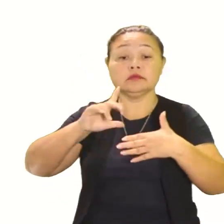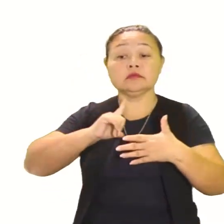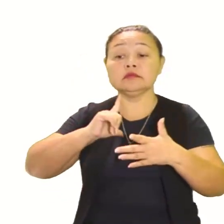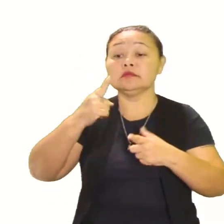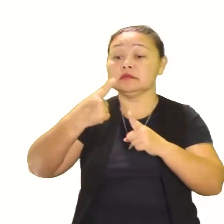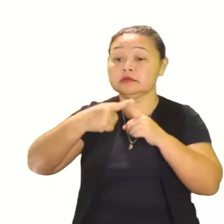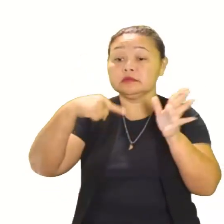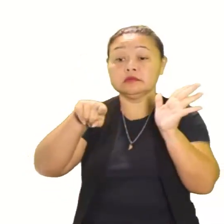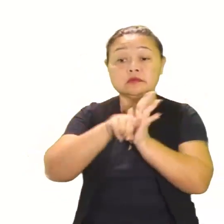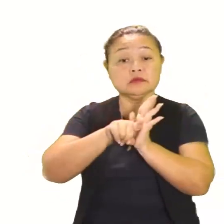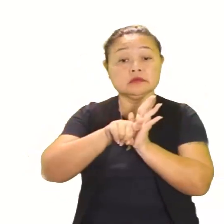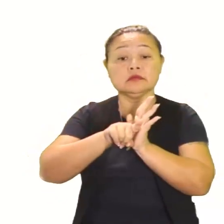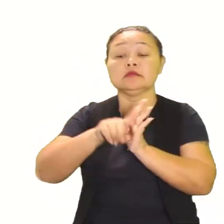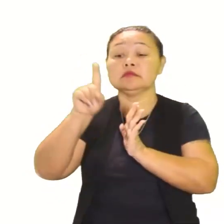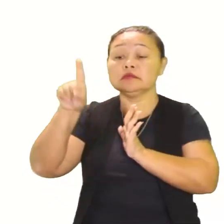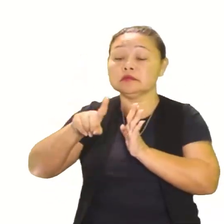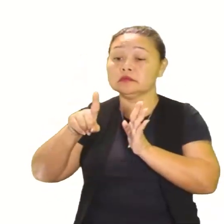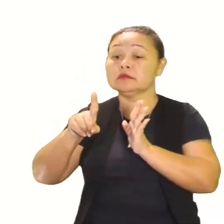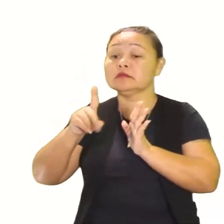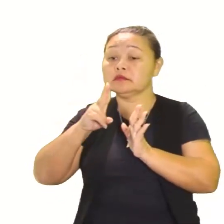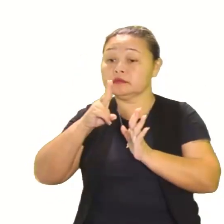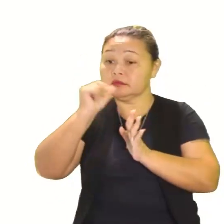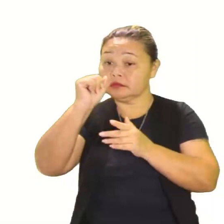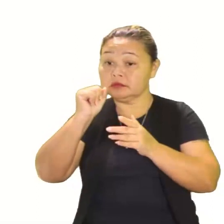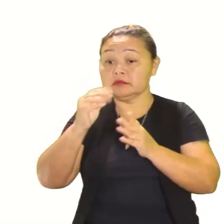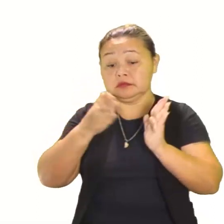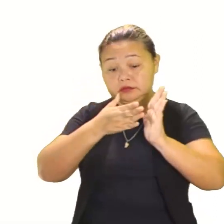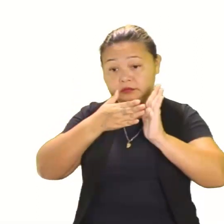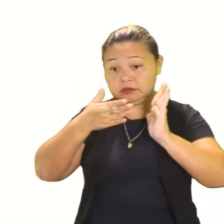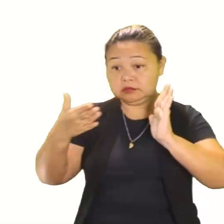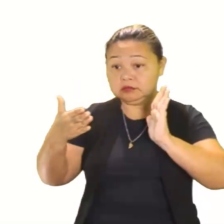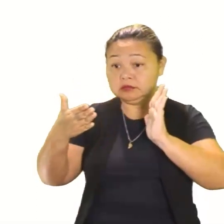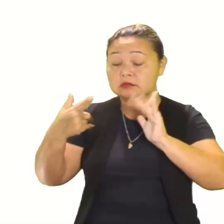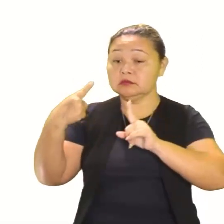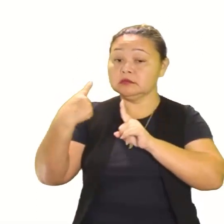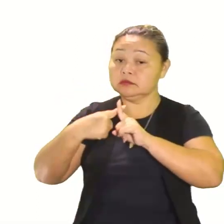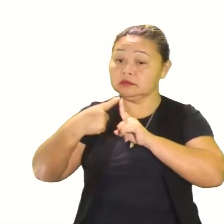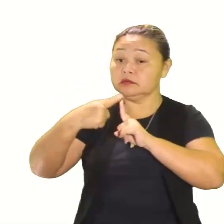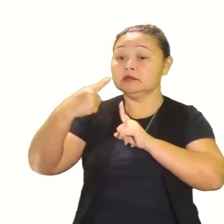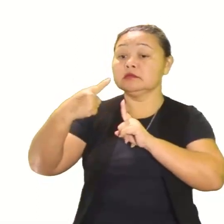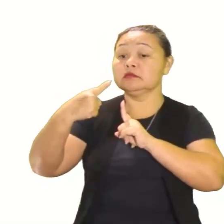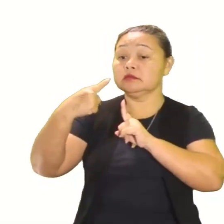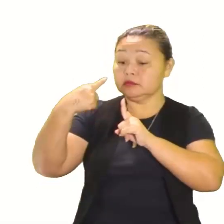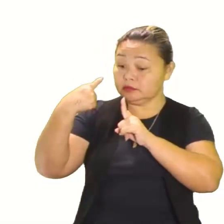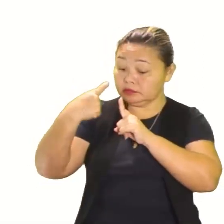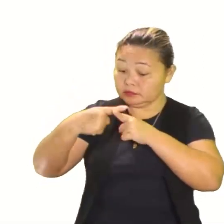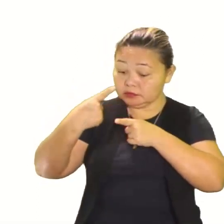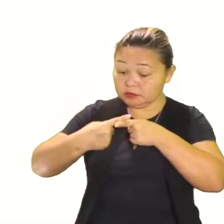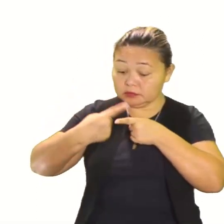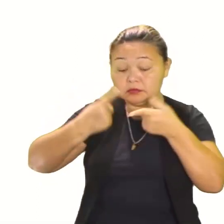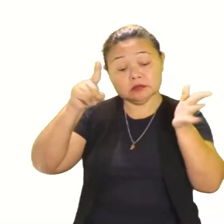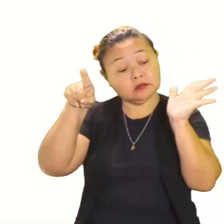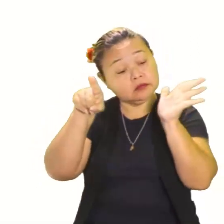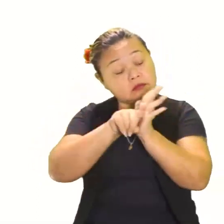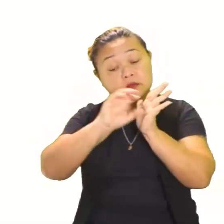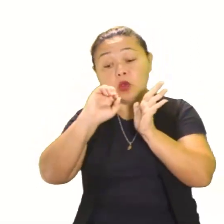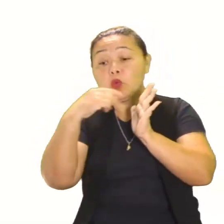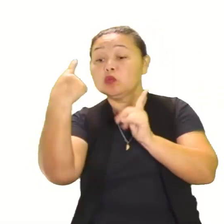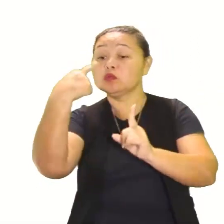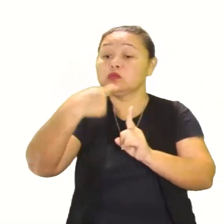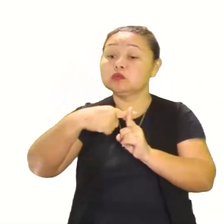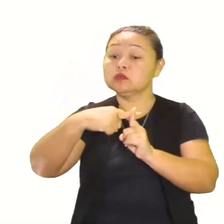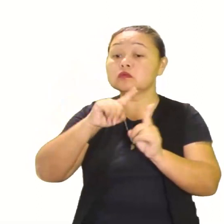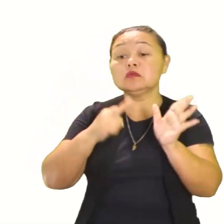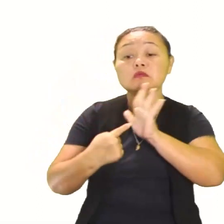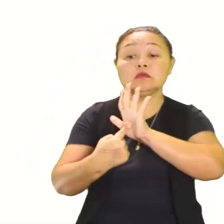sinais diferentes. Essa força será dada em módulo, pois o sinal negativo ou positivo só